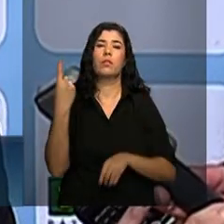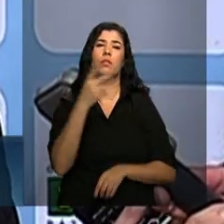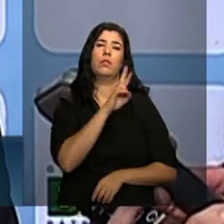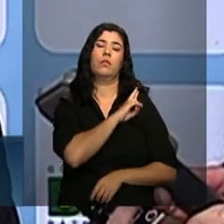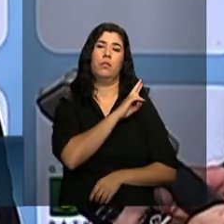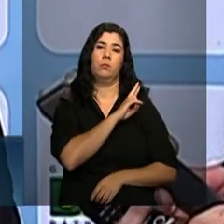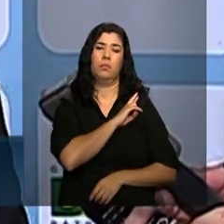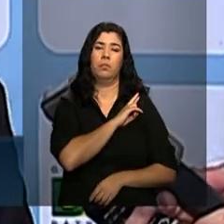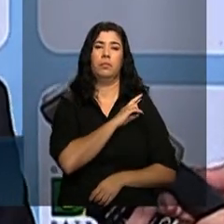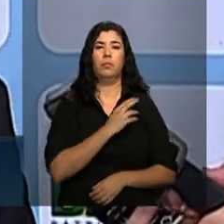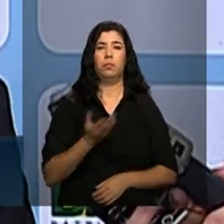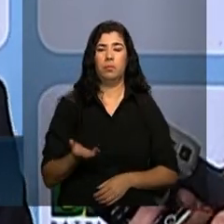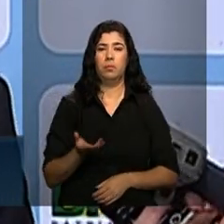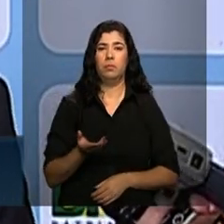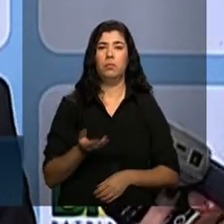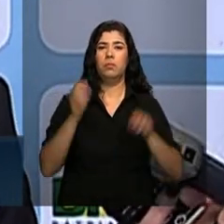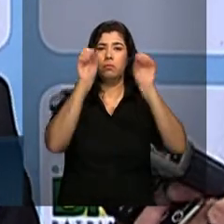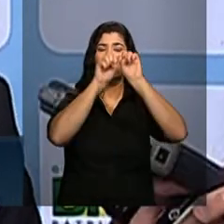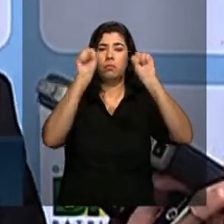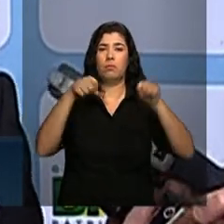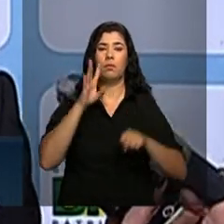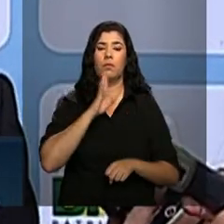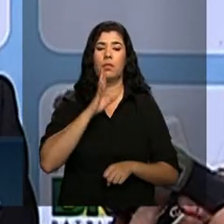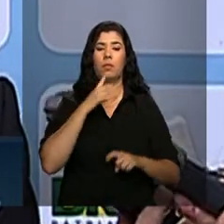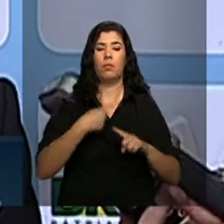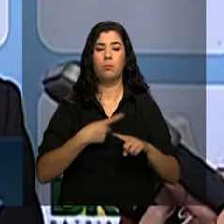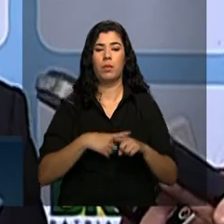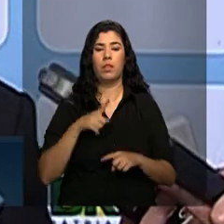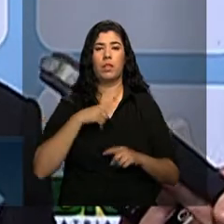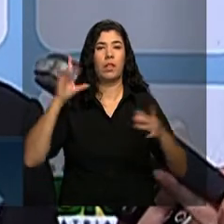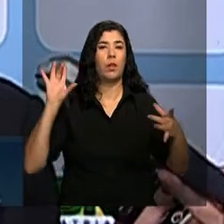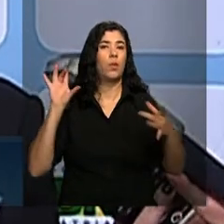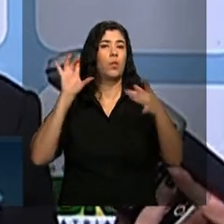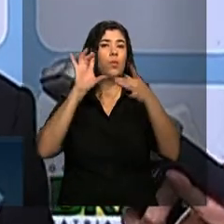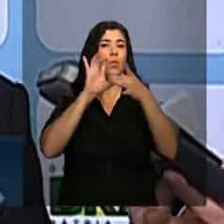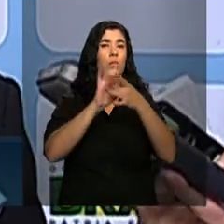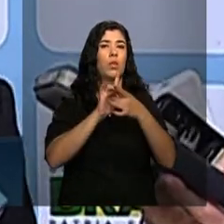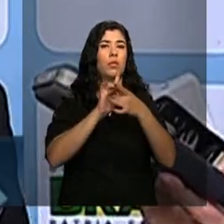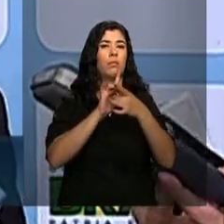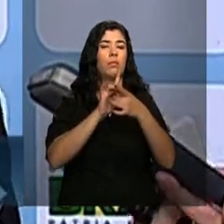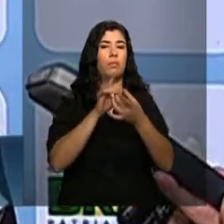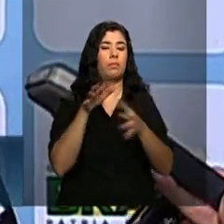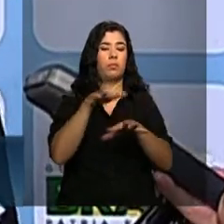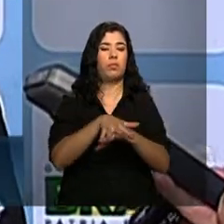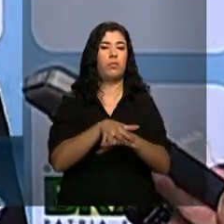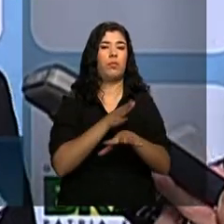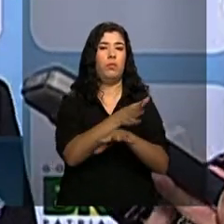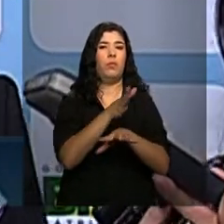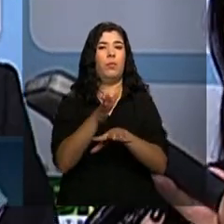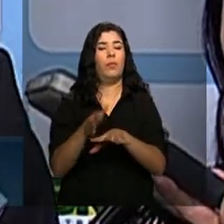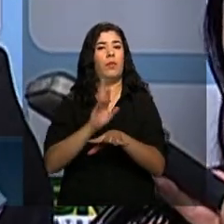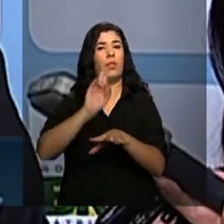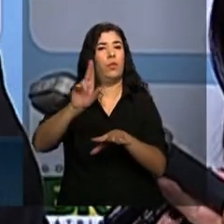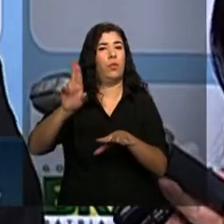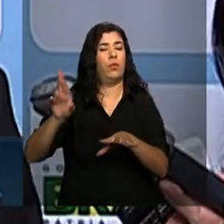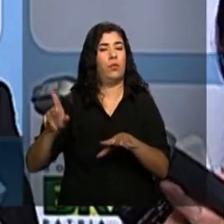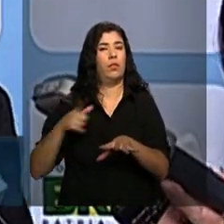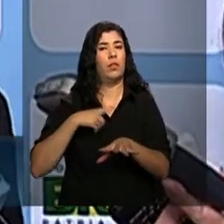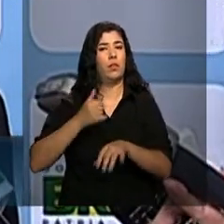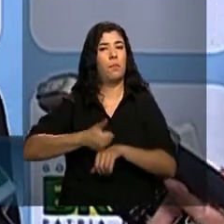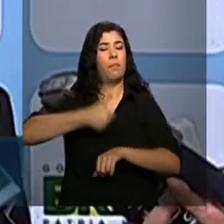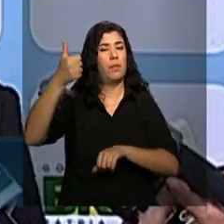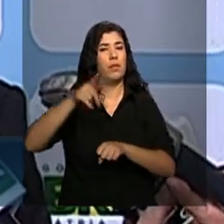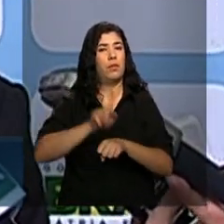um sistema... O bacana dele é porque ele é integrado. Então, ele permite uma maior qualificação da gestão,